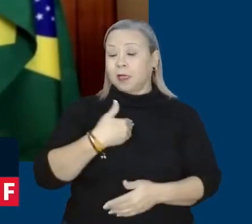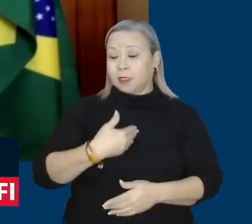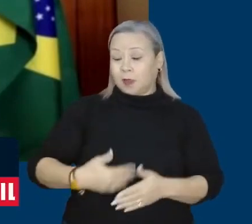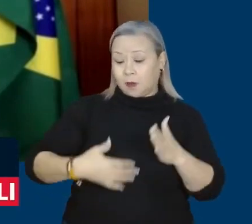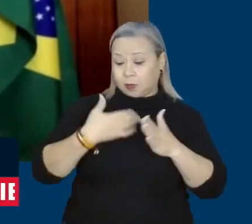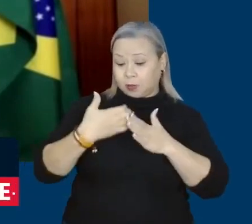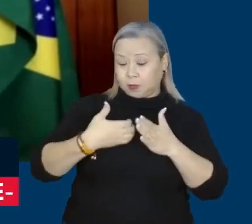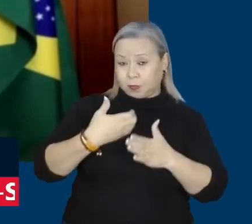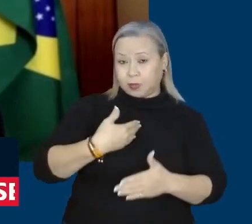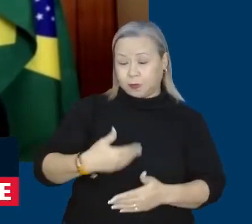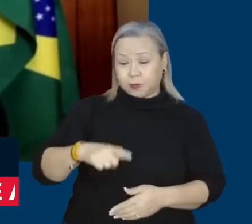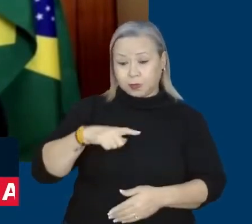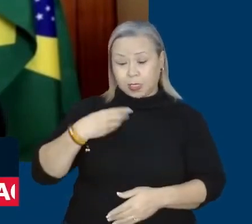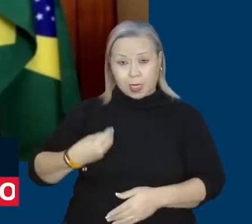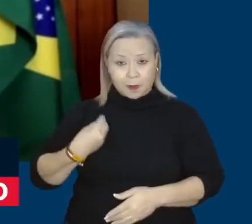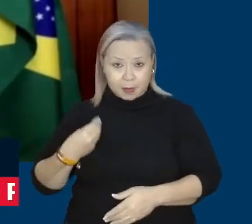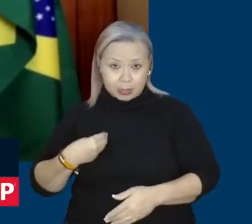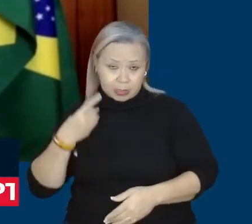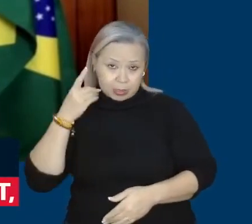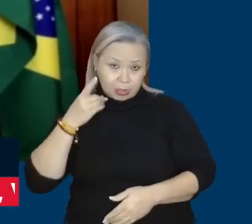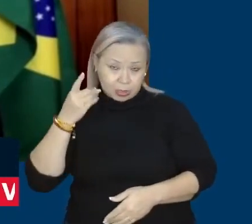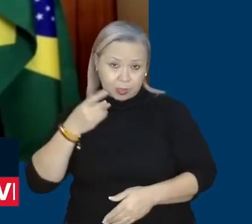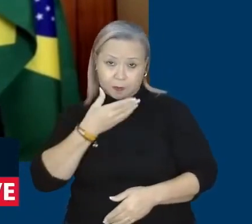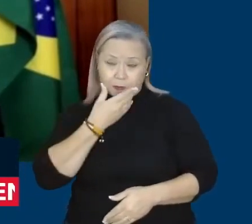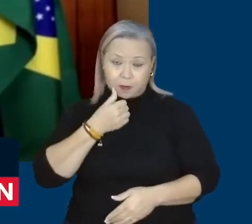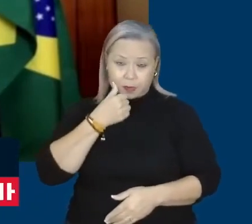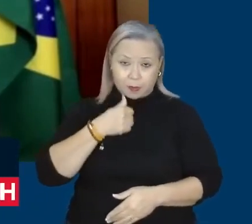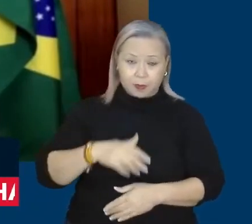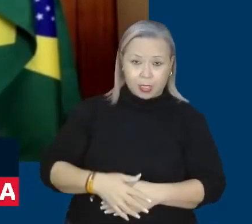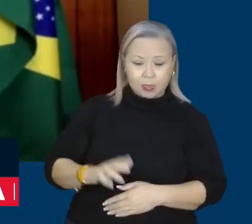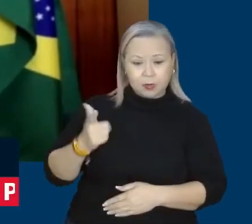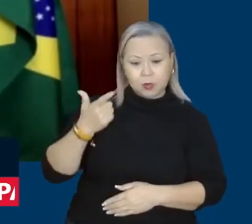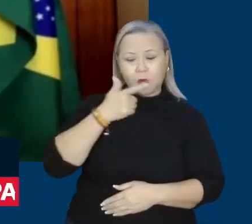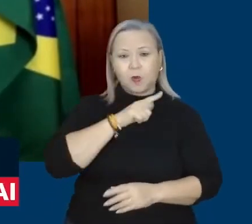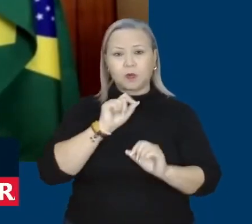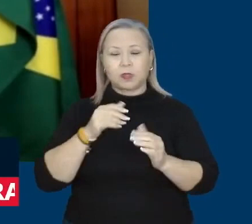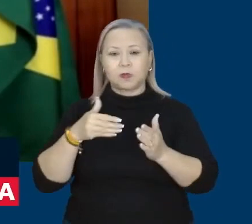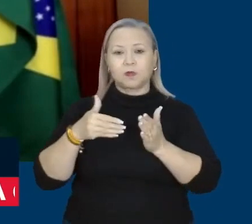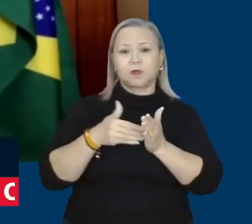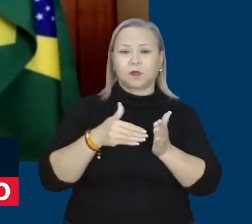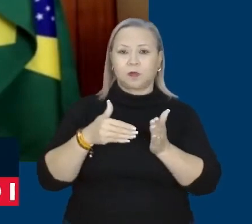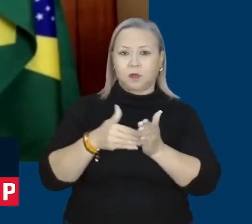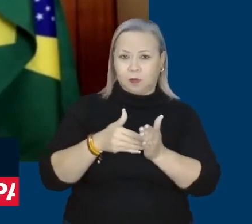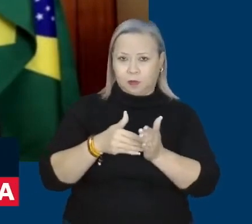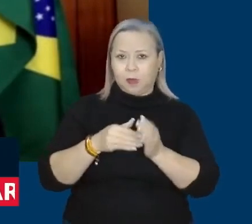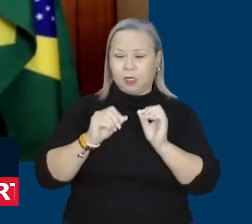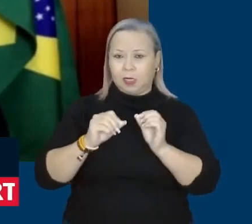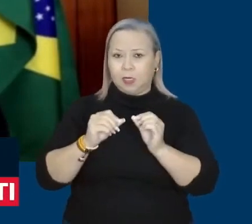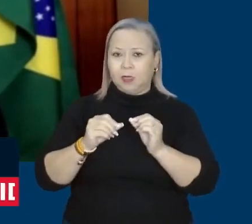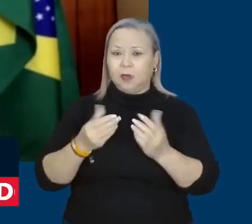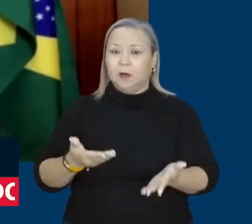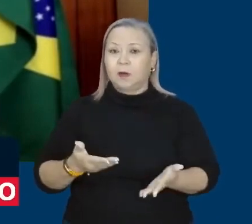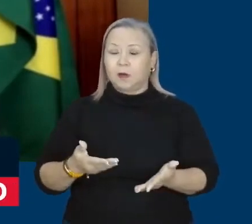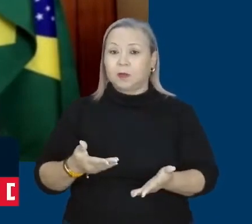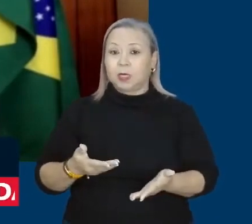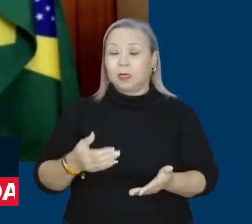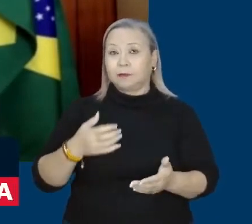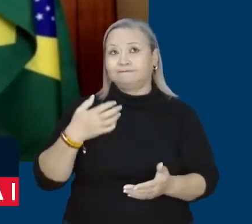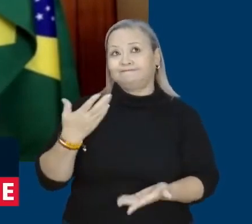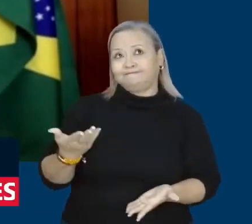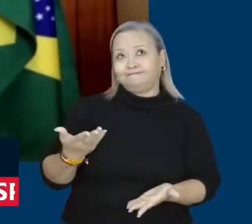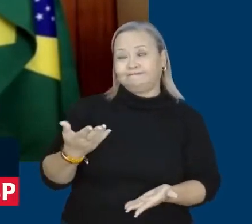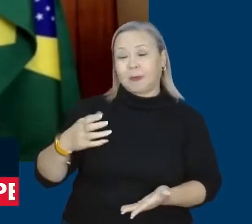de vários deputados e deputadas, né? Nós conseguimos manter uma empresa como os Correios, que,